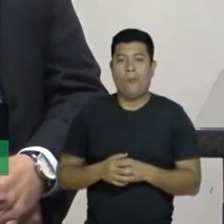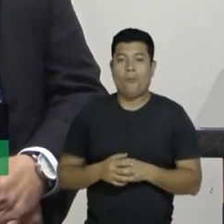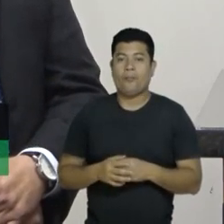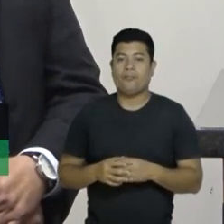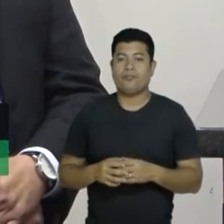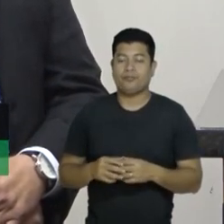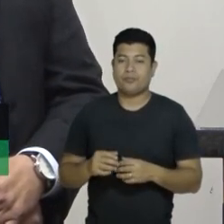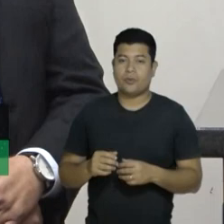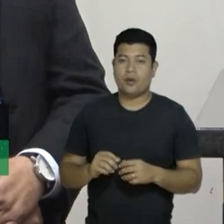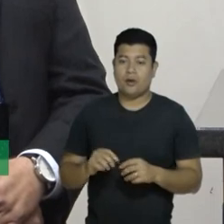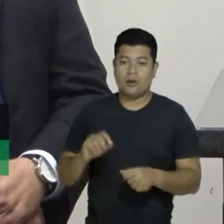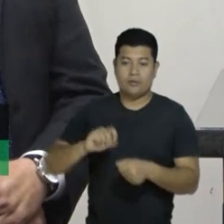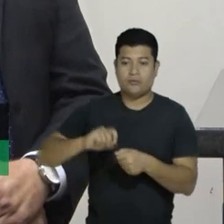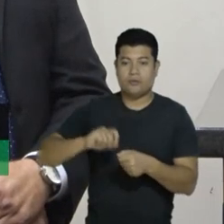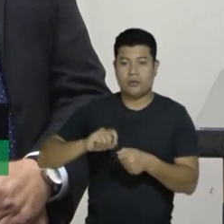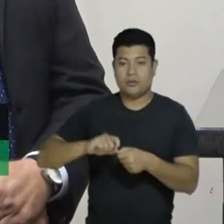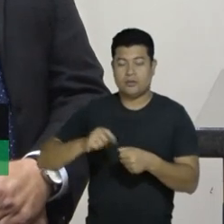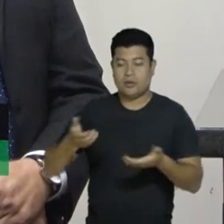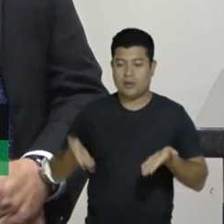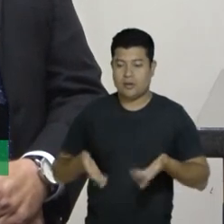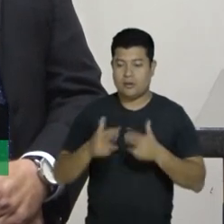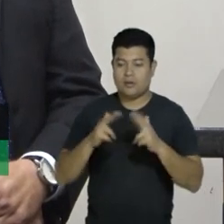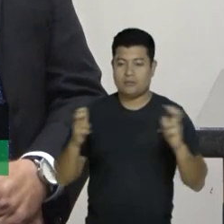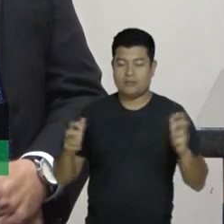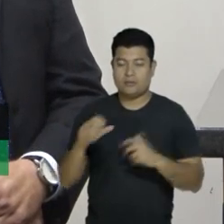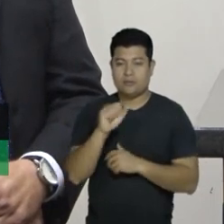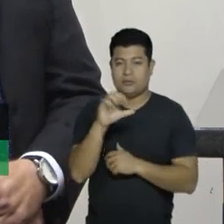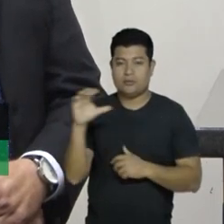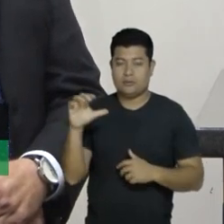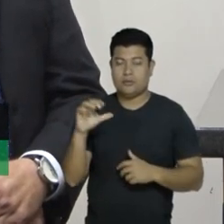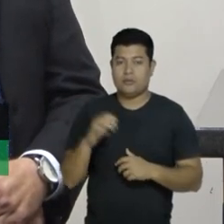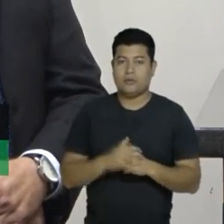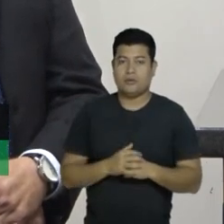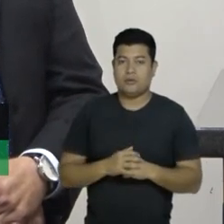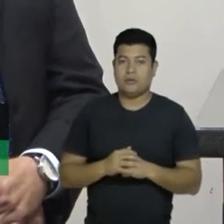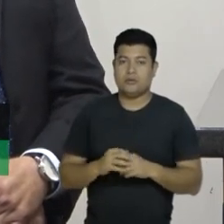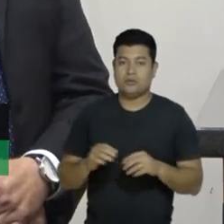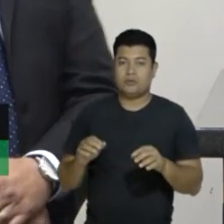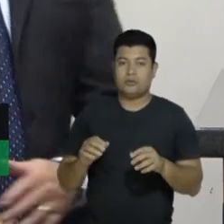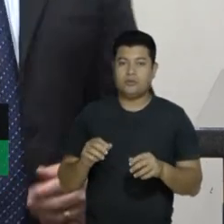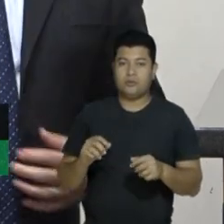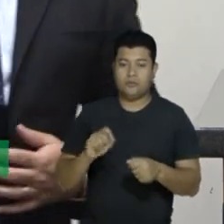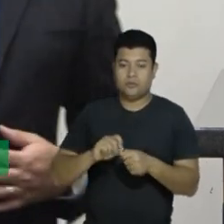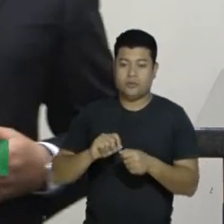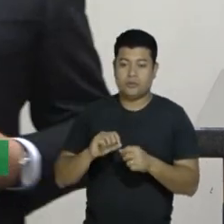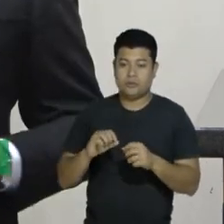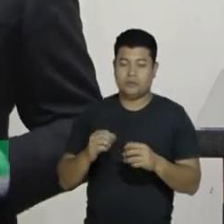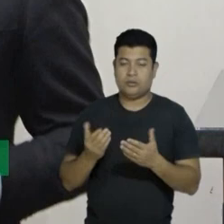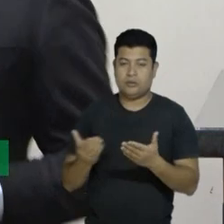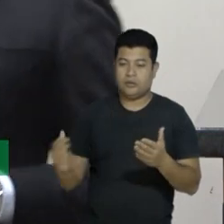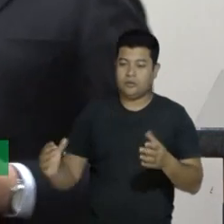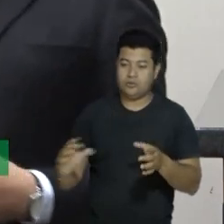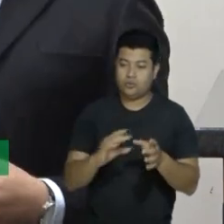Santa Catarina, essa versão abrangendo todos os estados do sul do país. Muito obrigado.